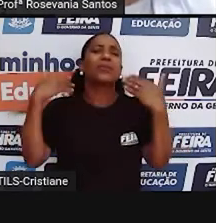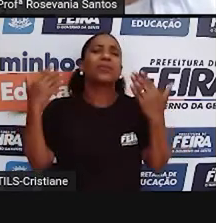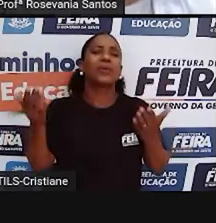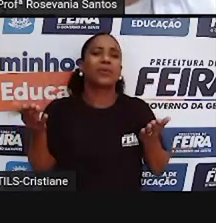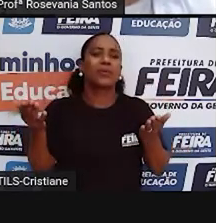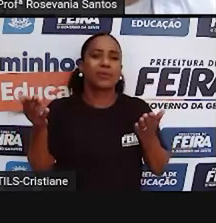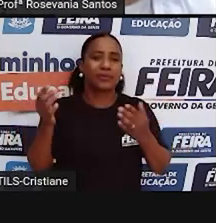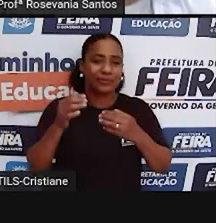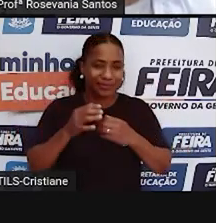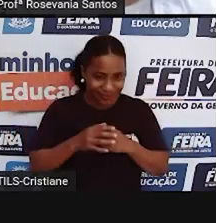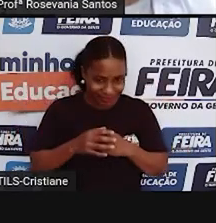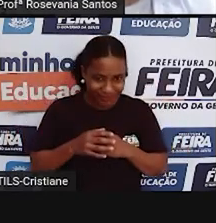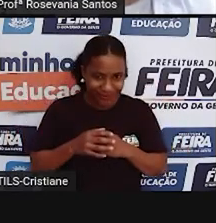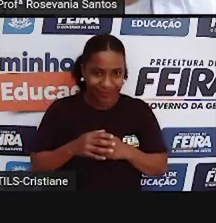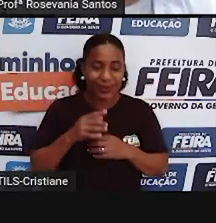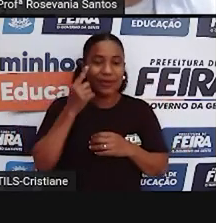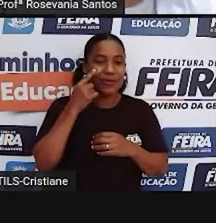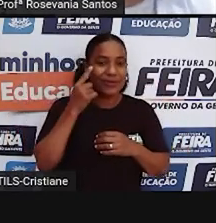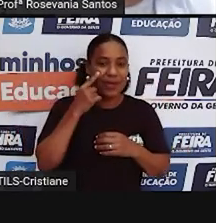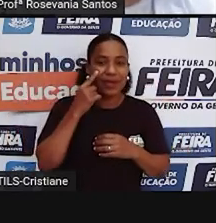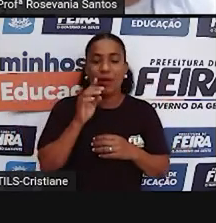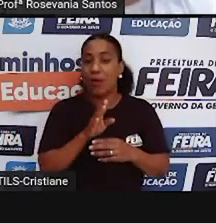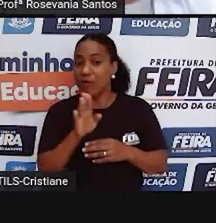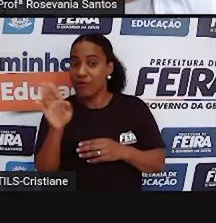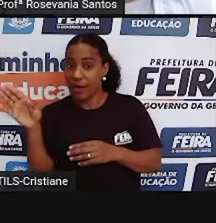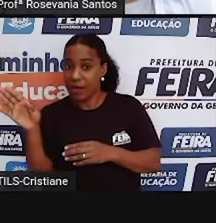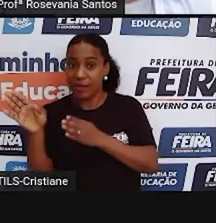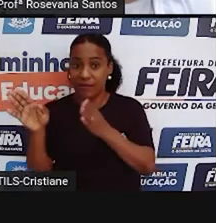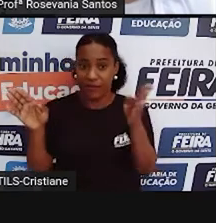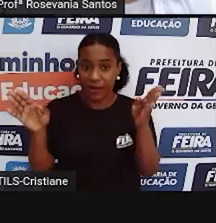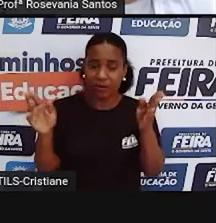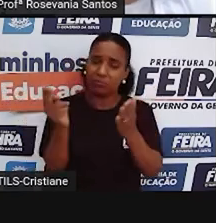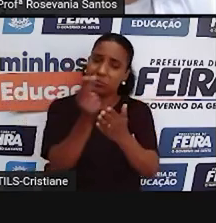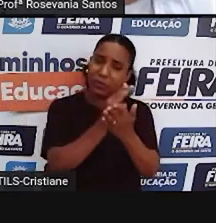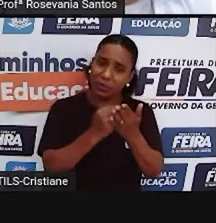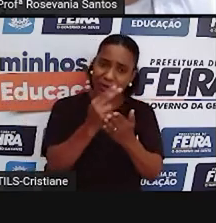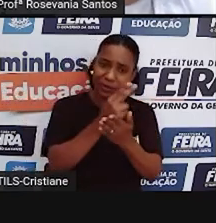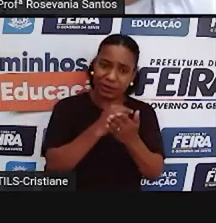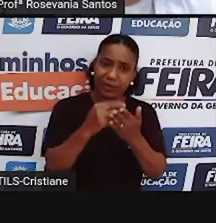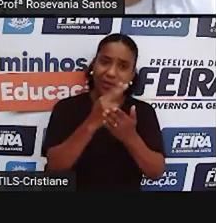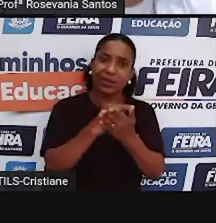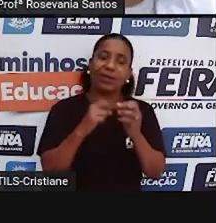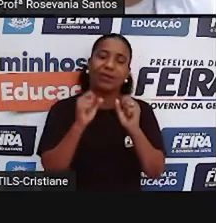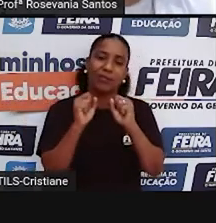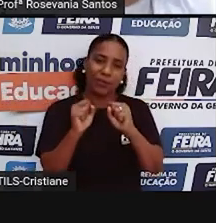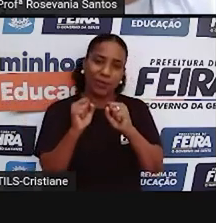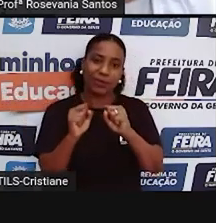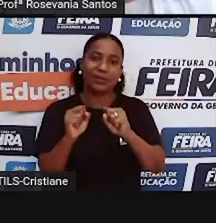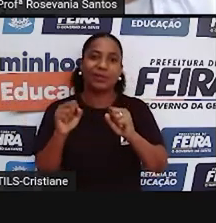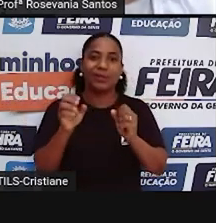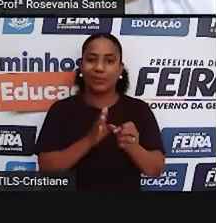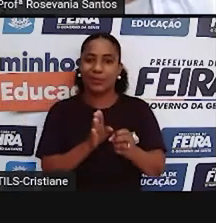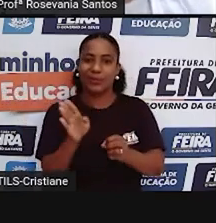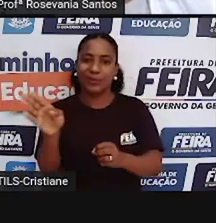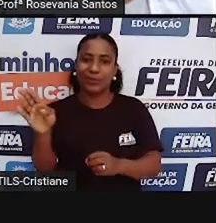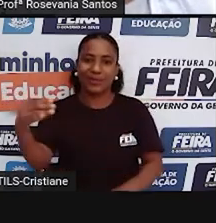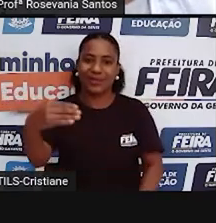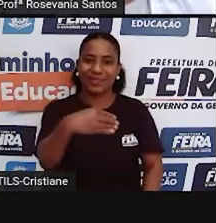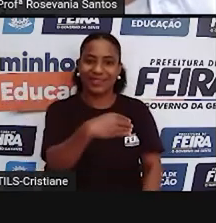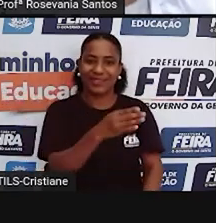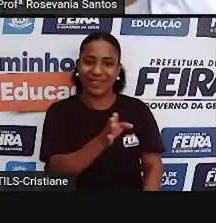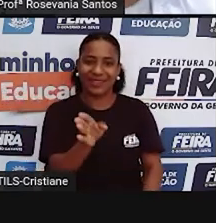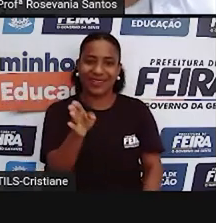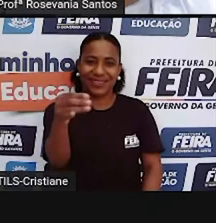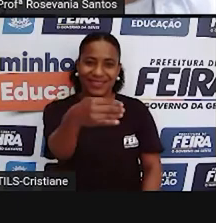aquele trajeto que você faz, que você pode desenhar ou não, o nome desse trajeto aí, a gente chama ele